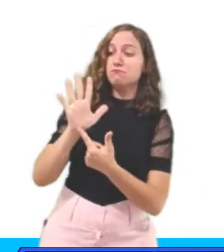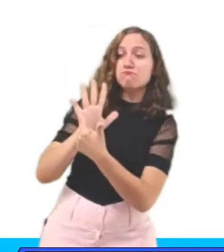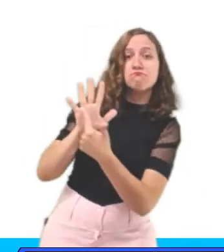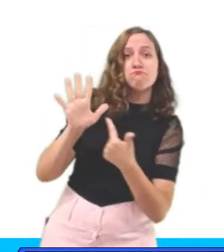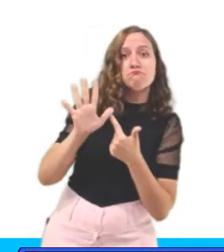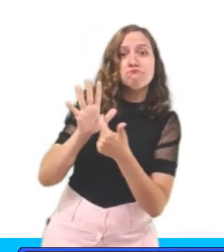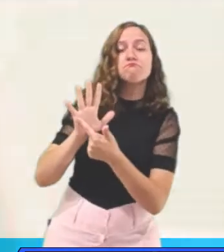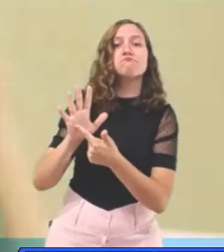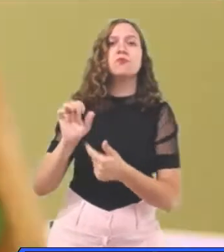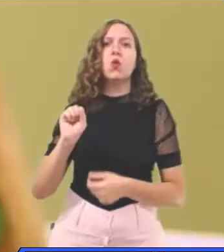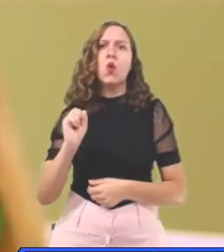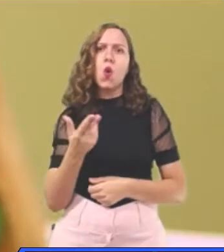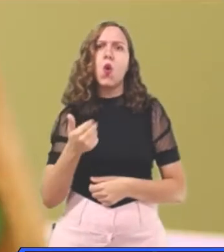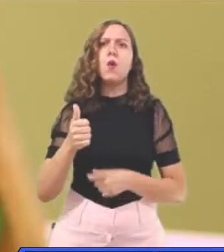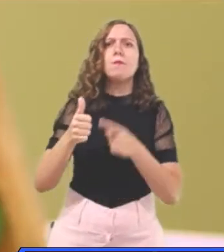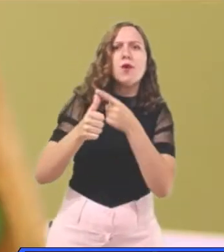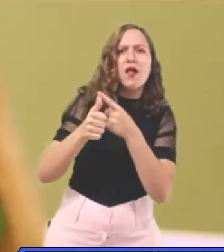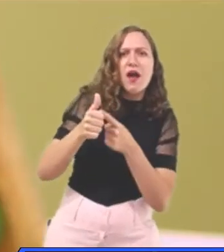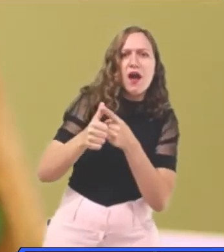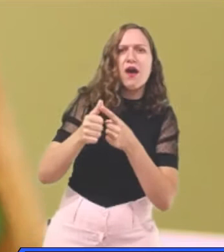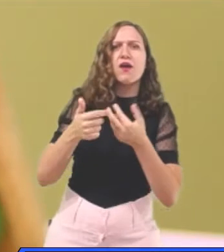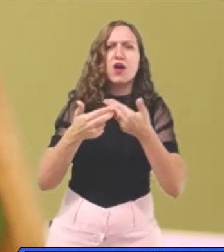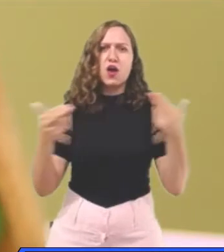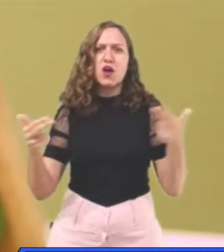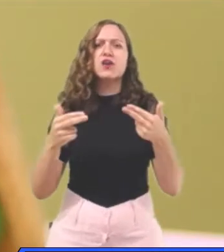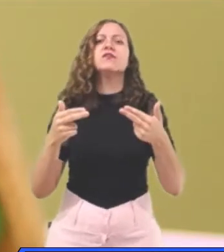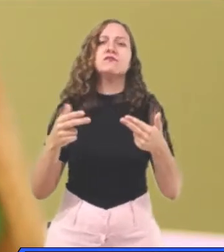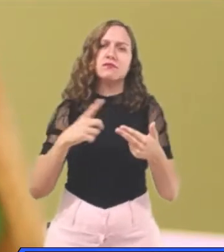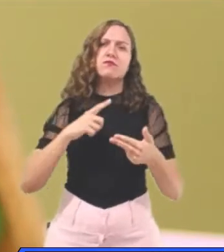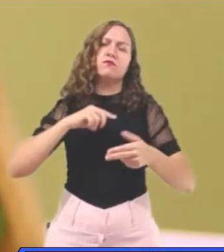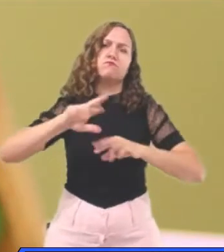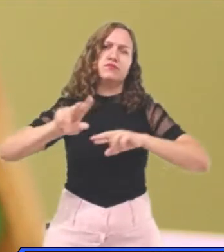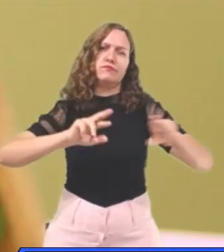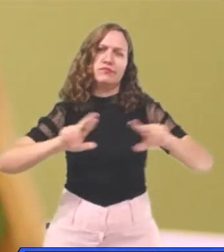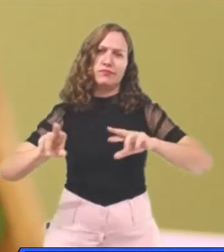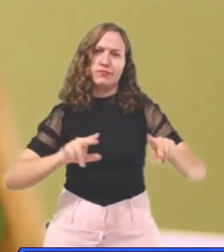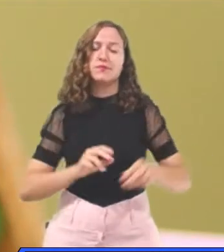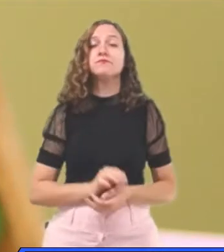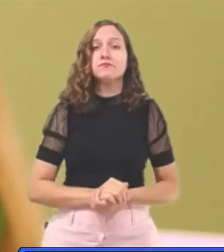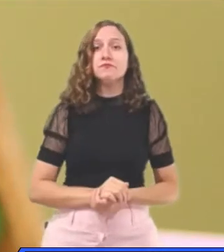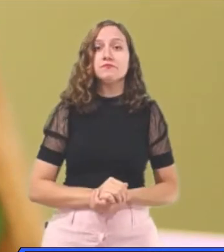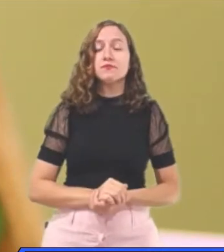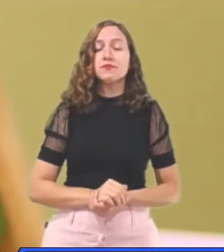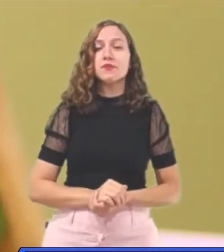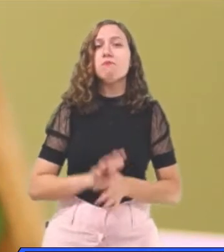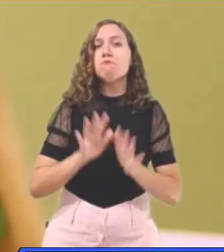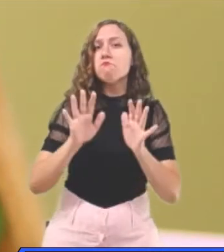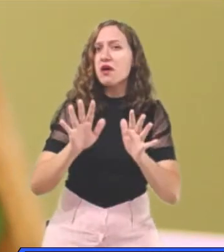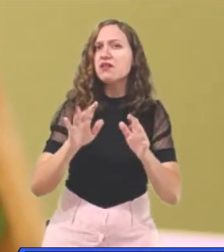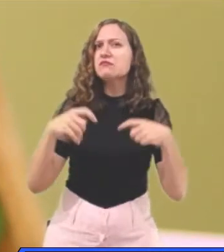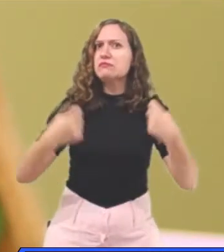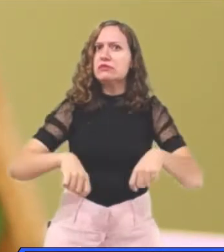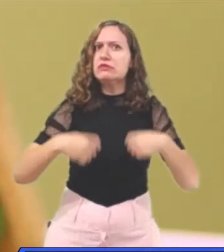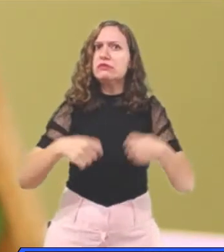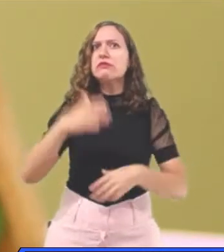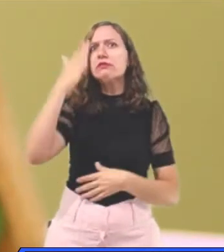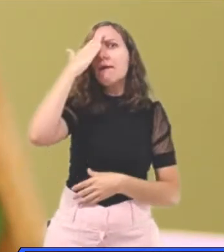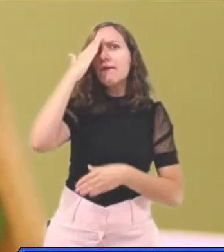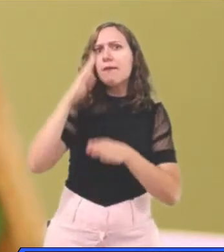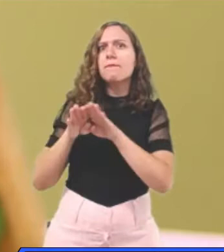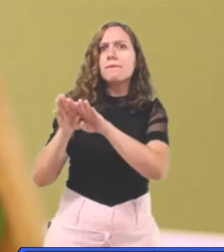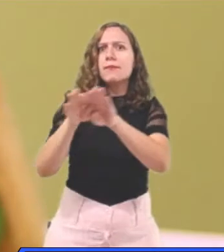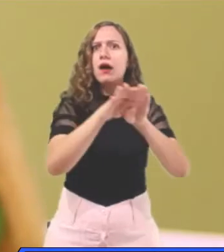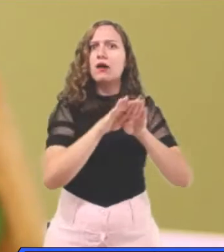polegada, jarda e tantas outras. Precisou, então, de algumas